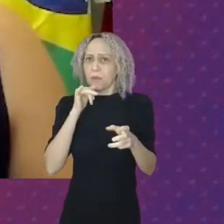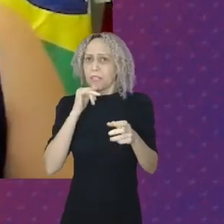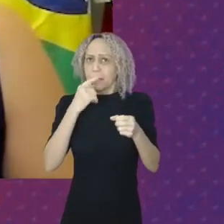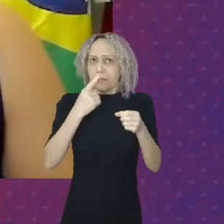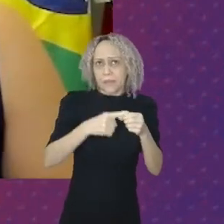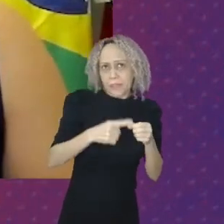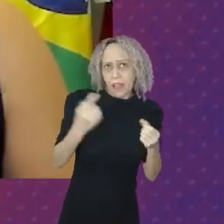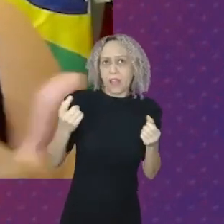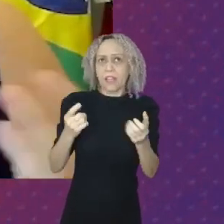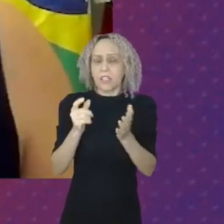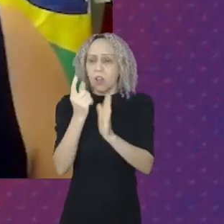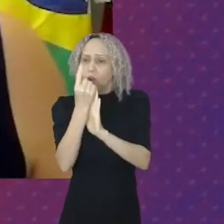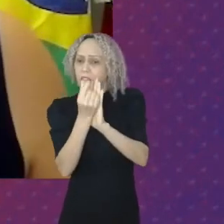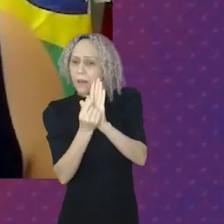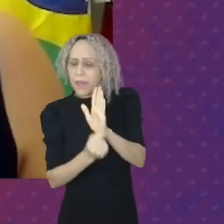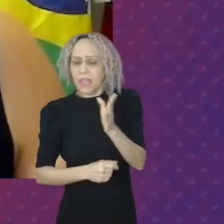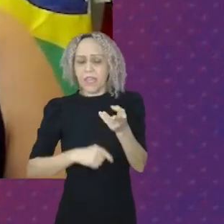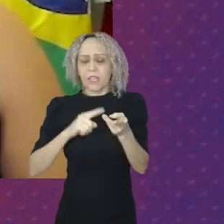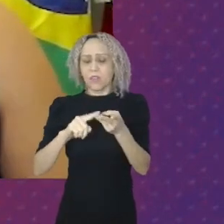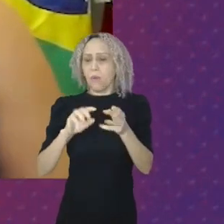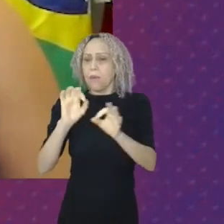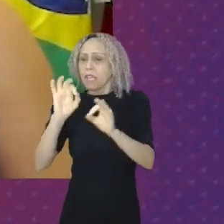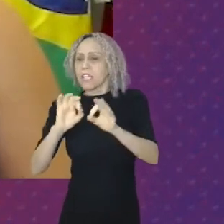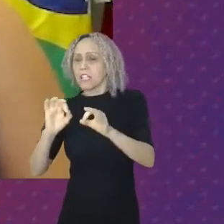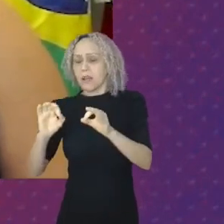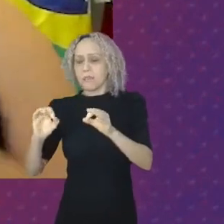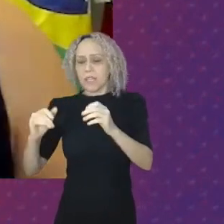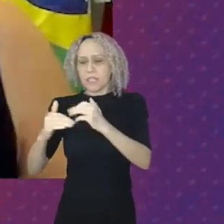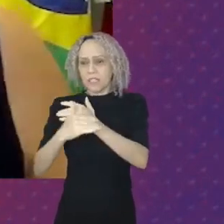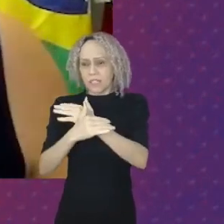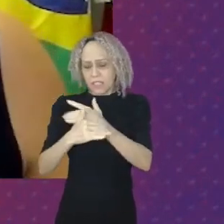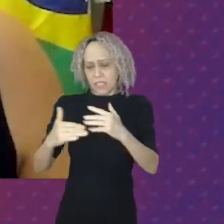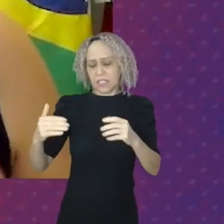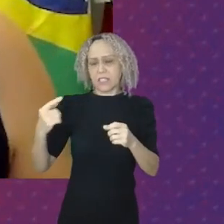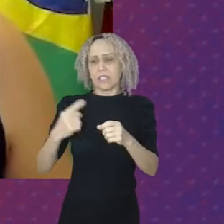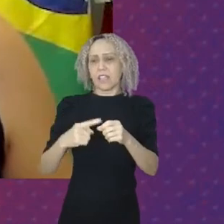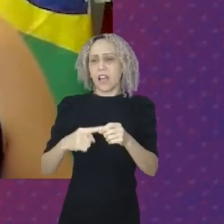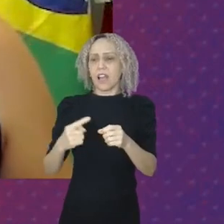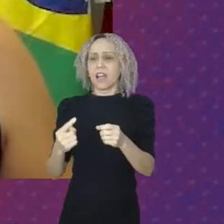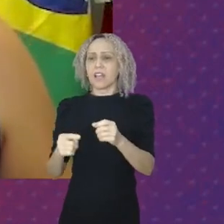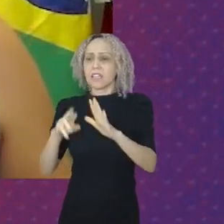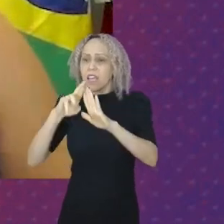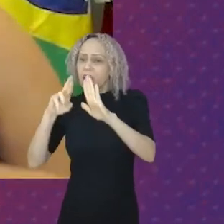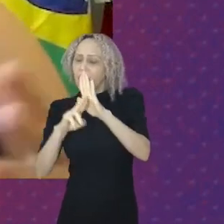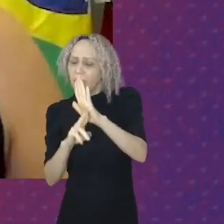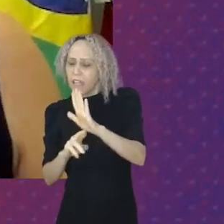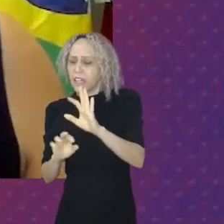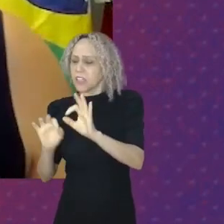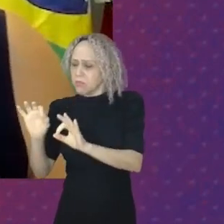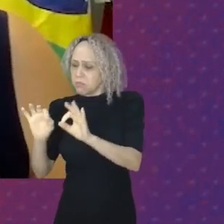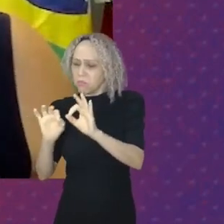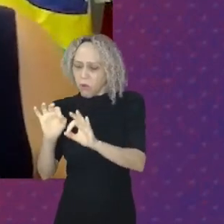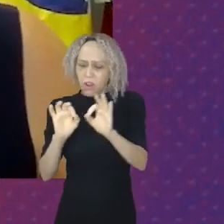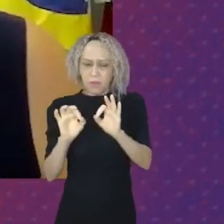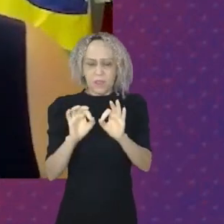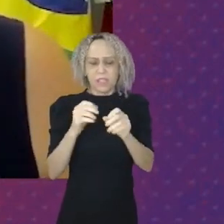orçamento, discutir planejamento urbano, discutir regras de ordenamento da cidade,